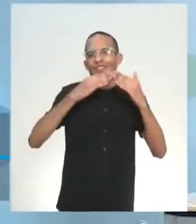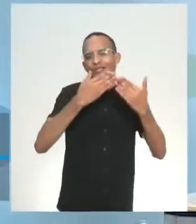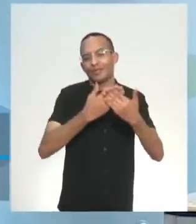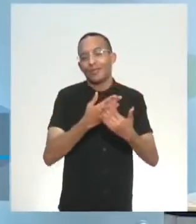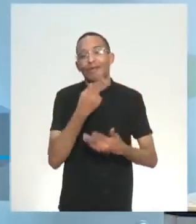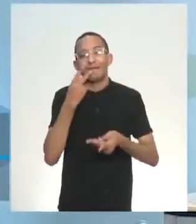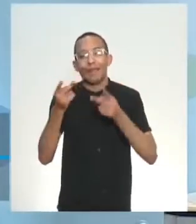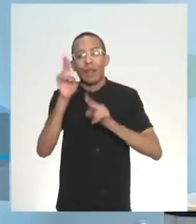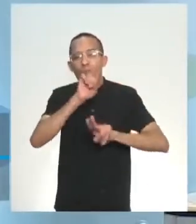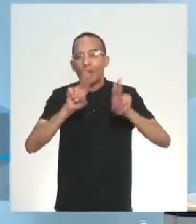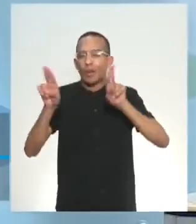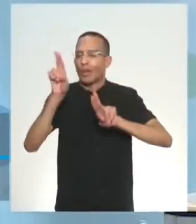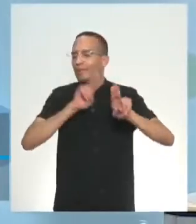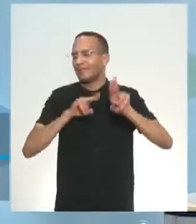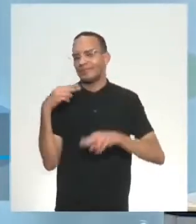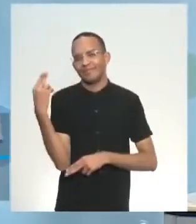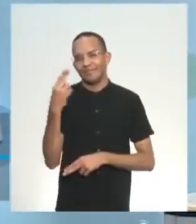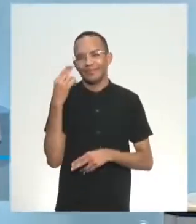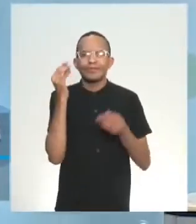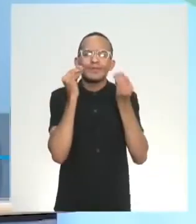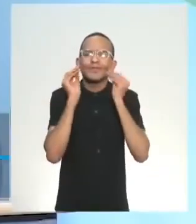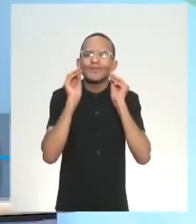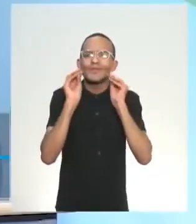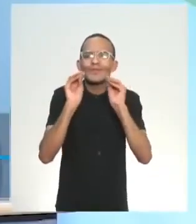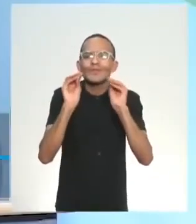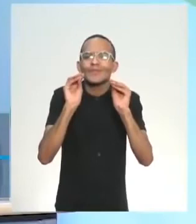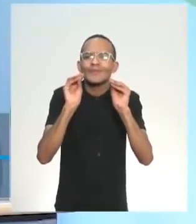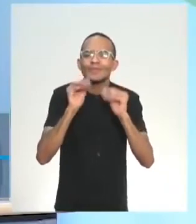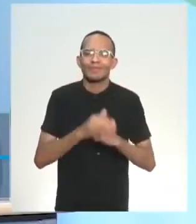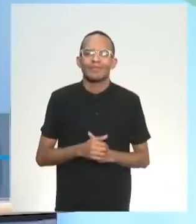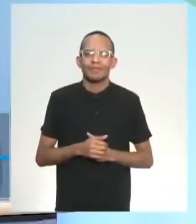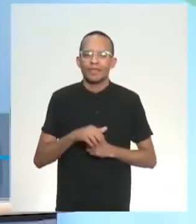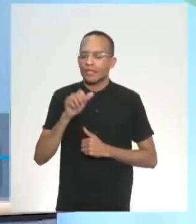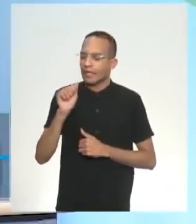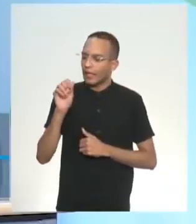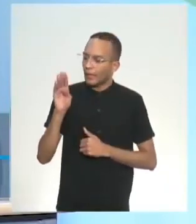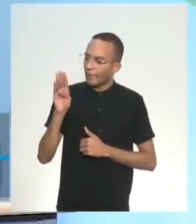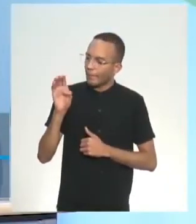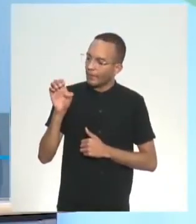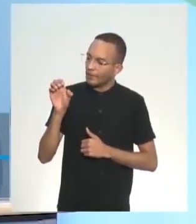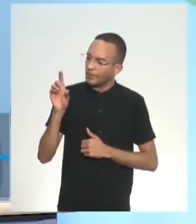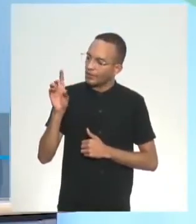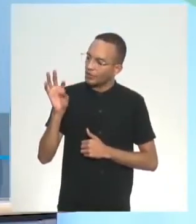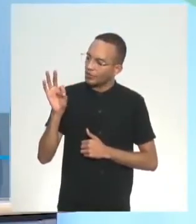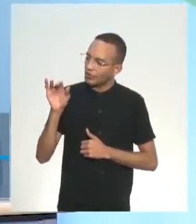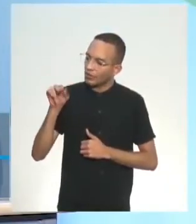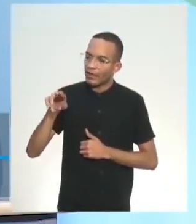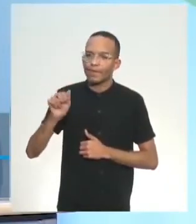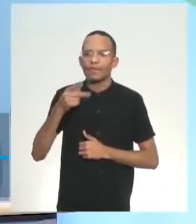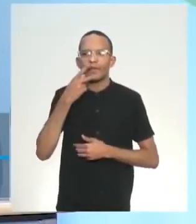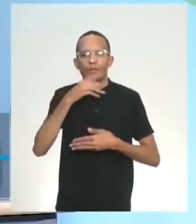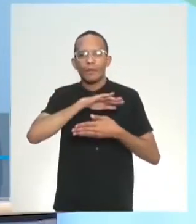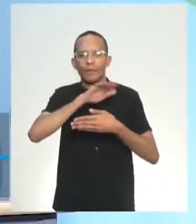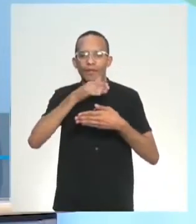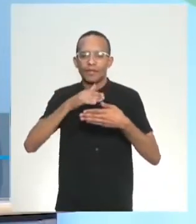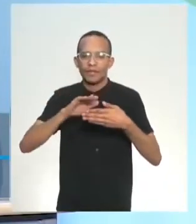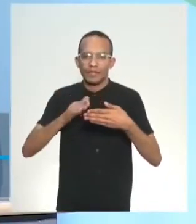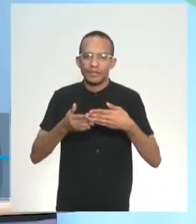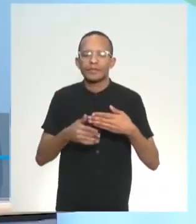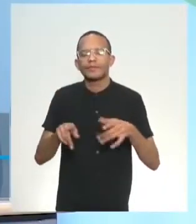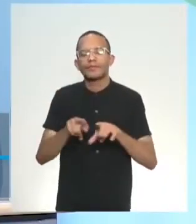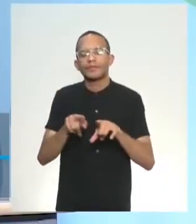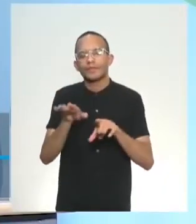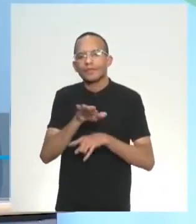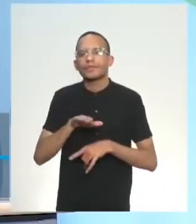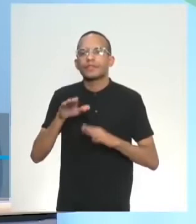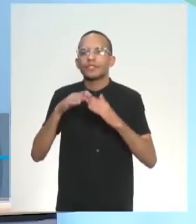gente falar com cada um. Uhum. Então temos lá a Betina, da Protânia, Mata Atlântica. São lá da Padre